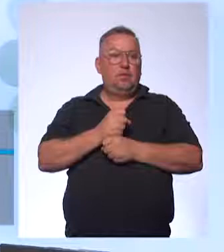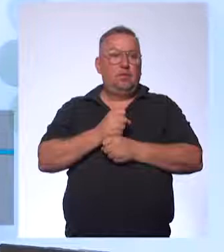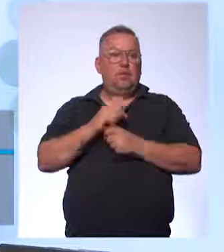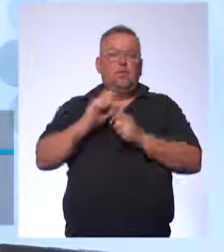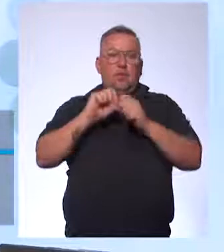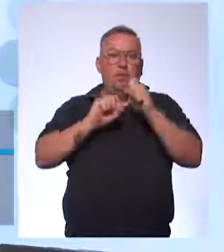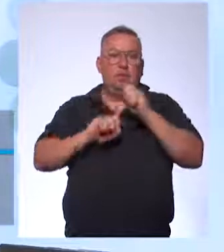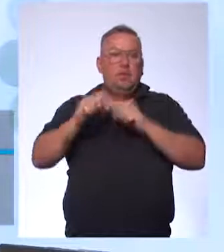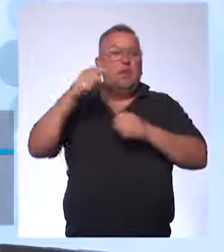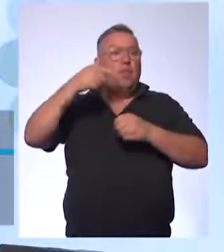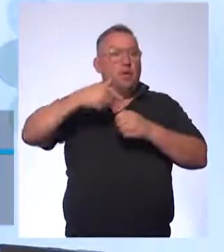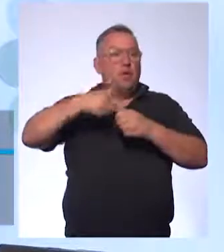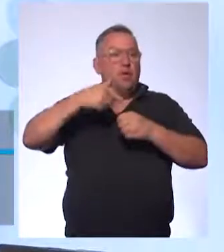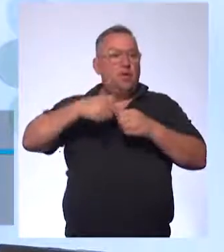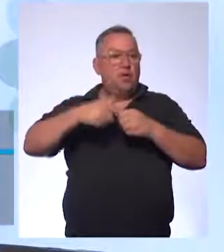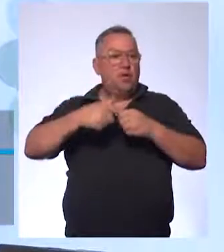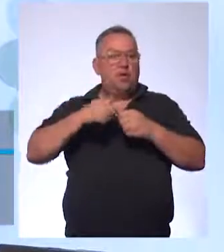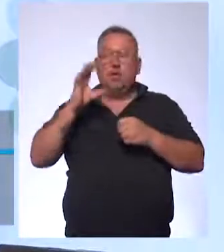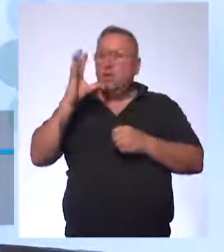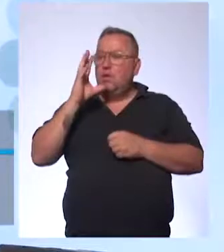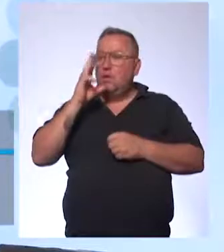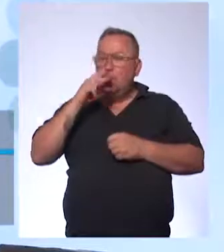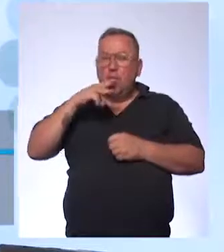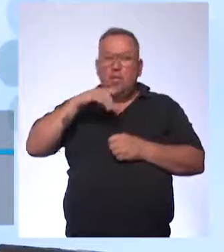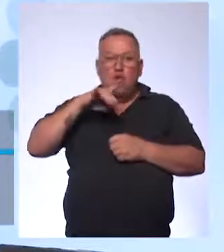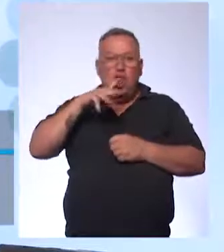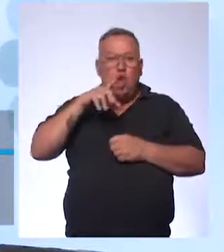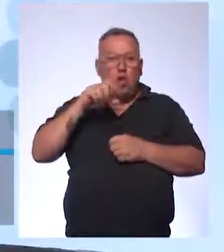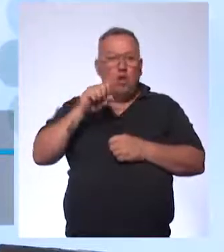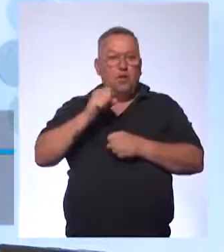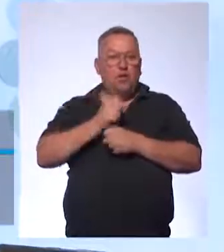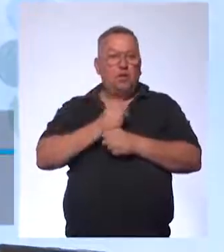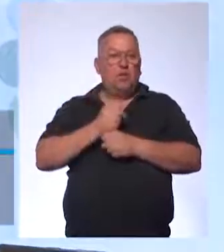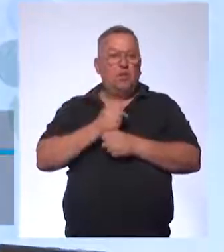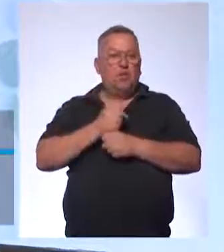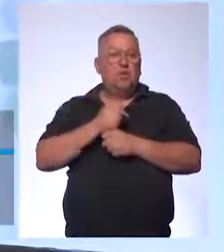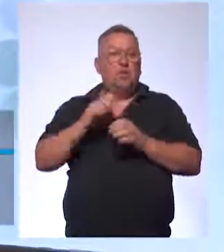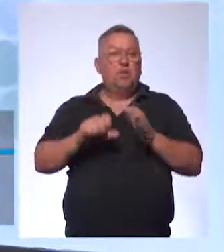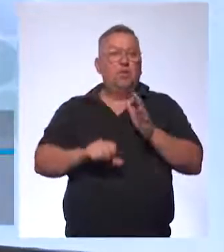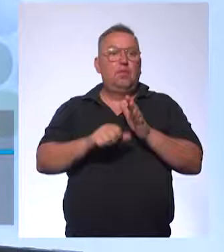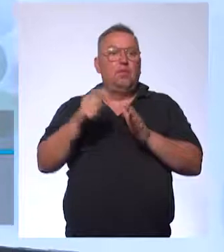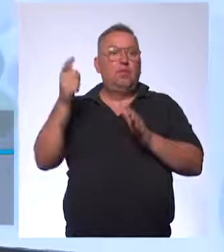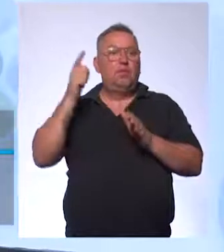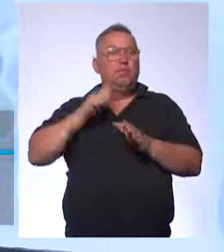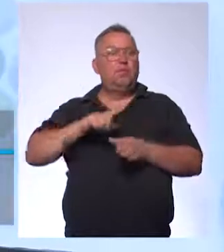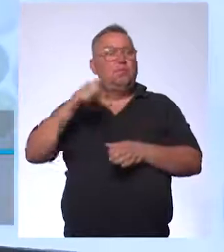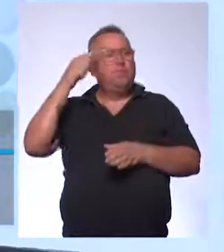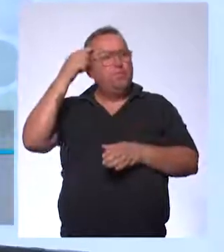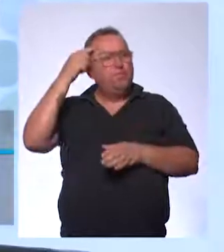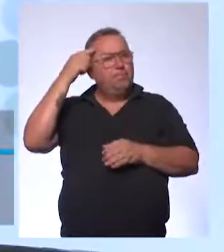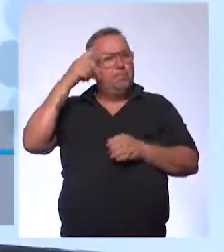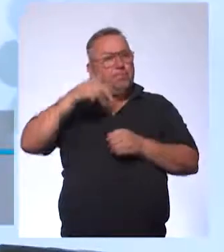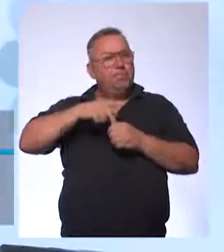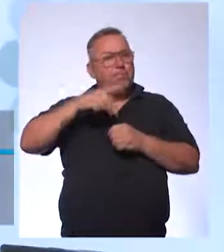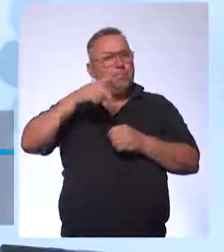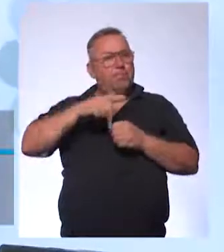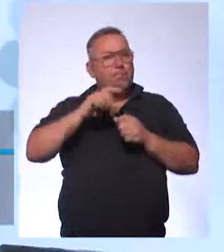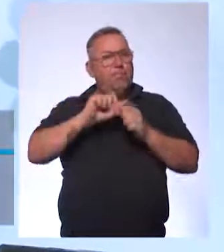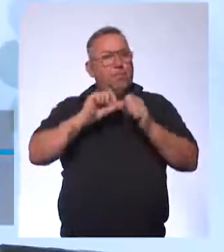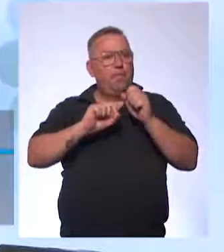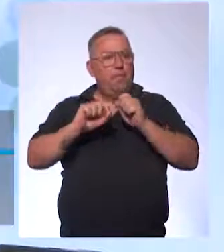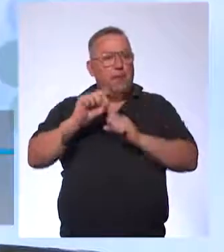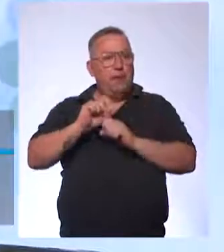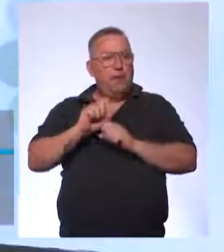formar petróleo demora milhões de anos. Bom, primeiro a gente tem que entender como que esse petróleo foi produzido. Tá?